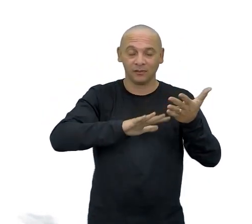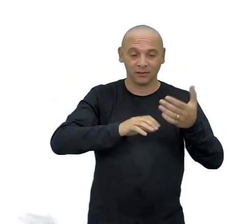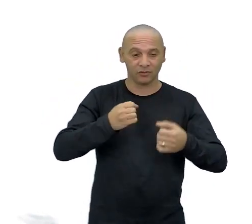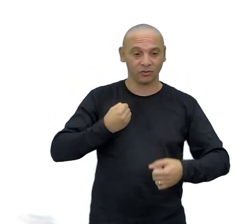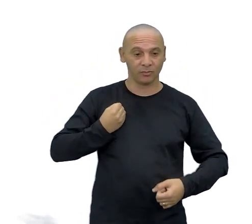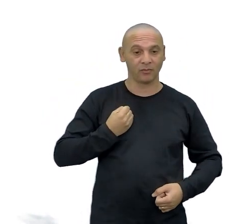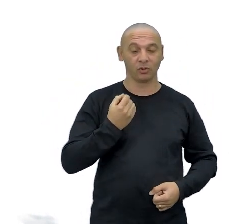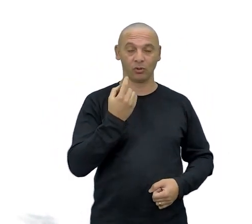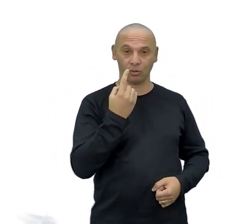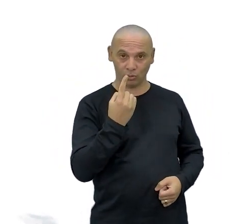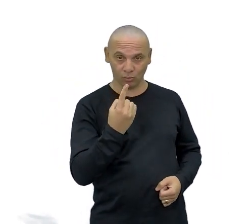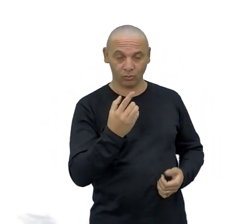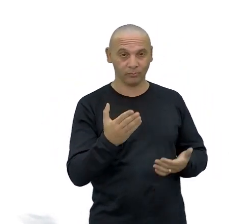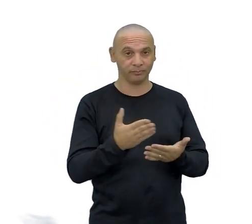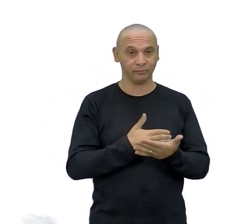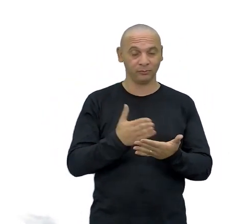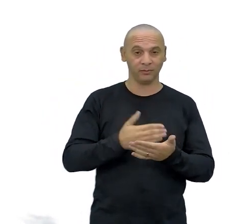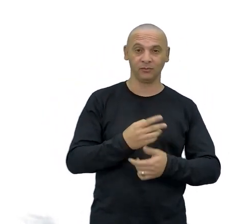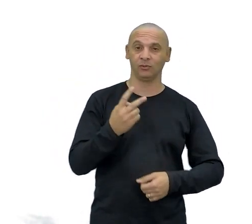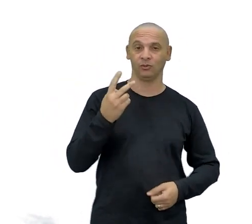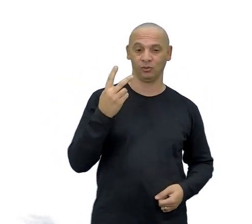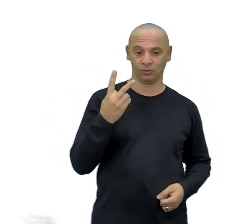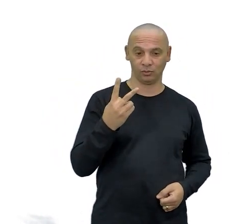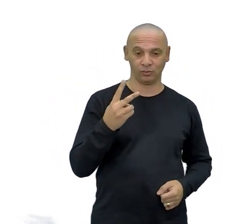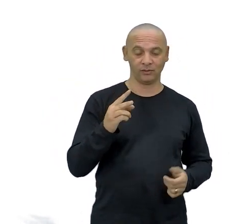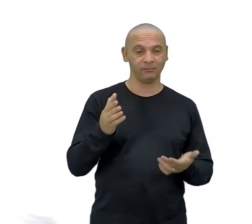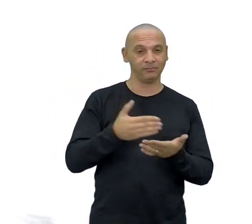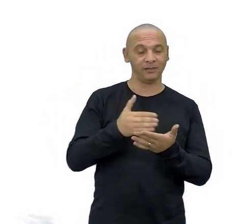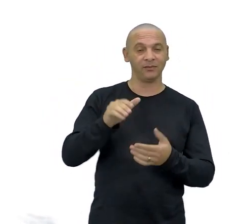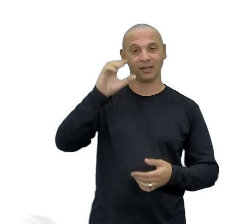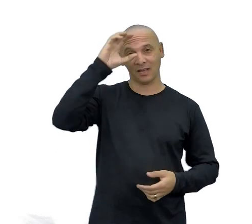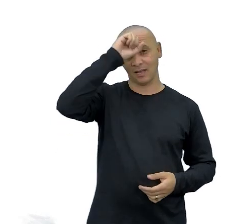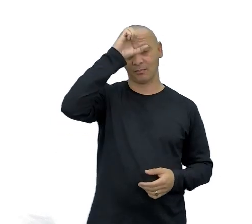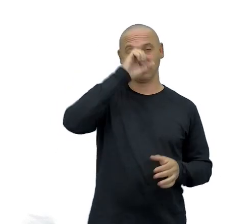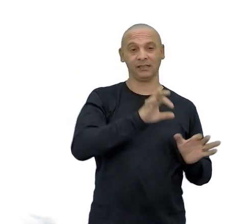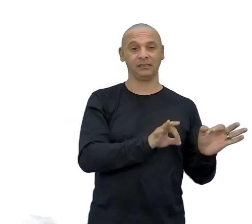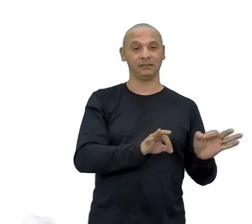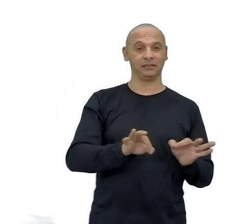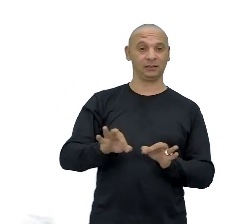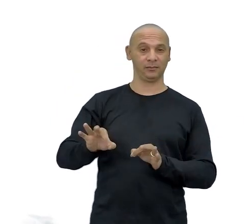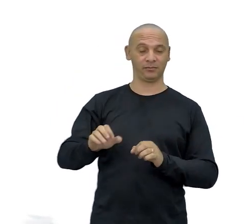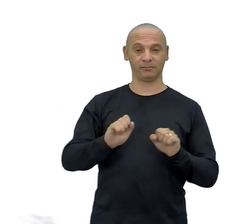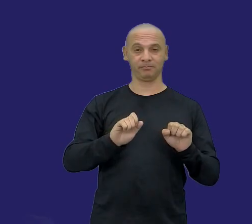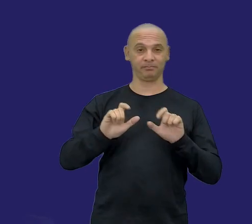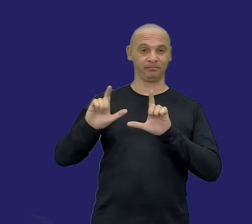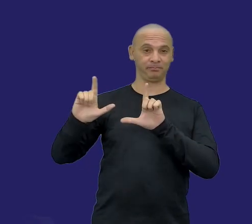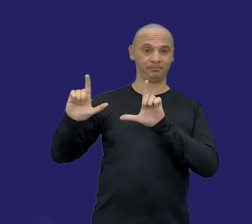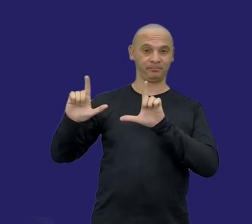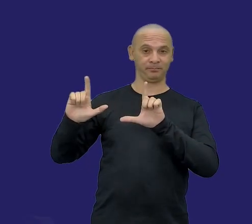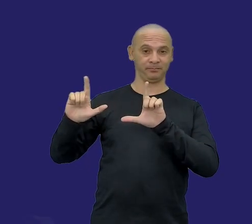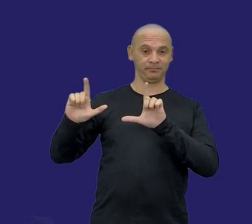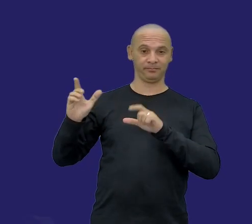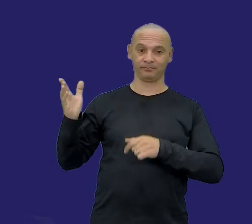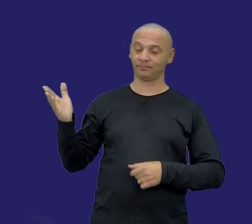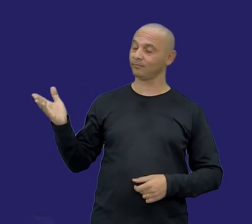de atividades 1, no volume 2 do Aprender Sempre. Próximo slide, por